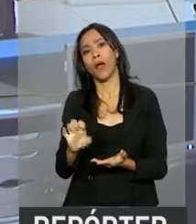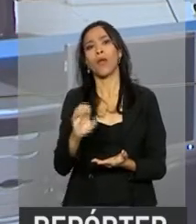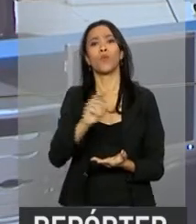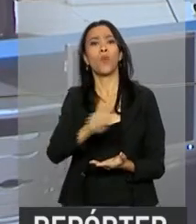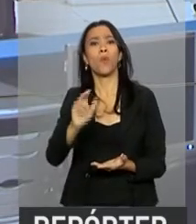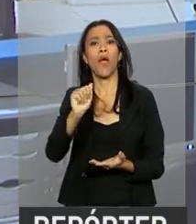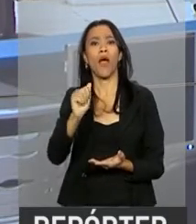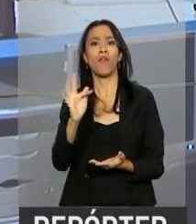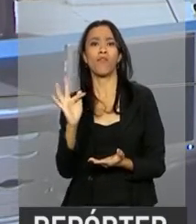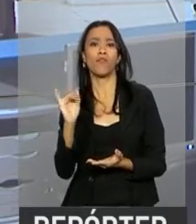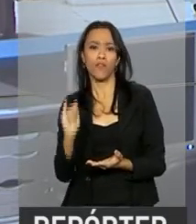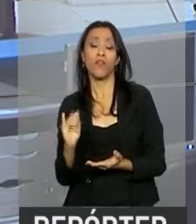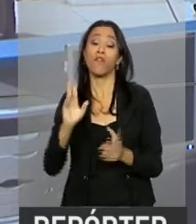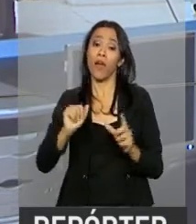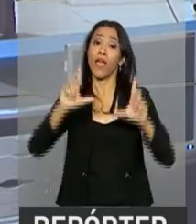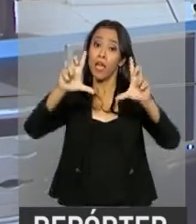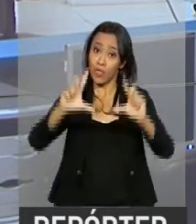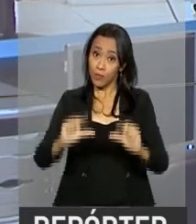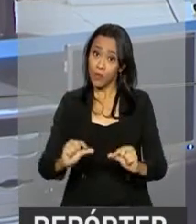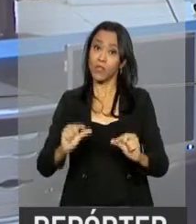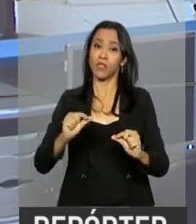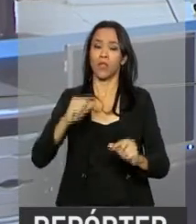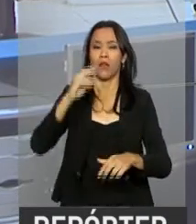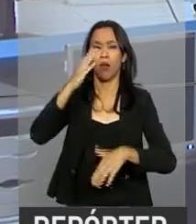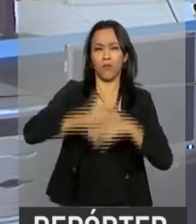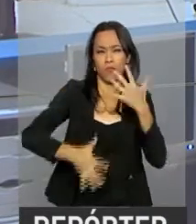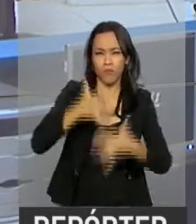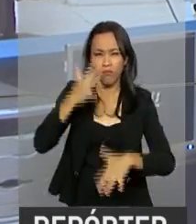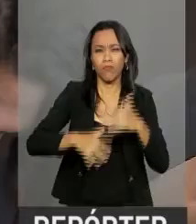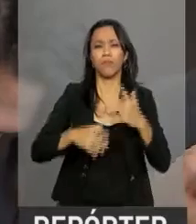vai gerar empregos e reduzir a burocracia do setor.